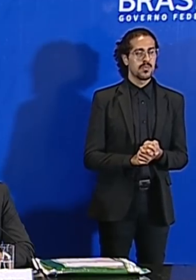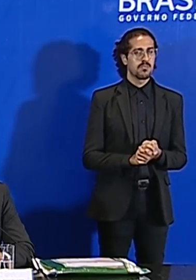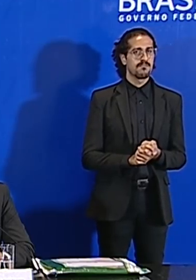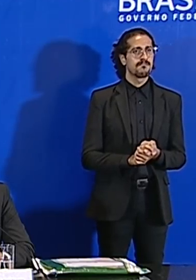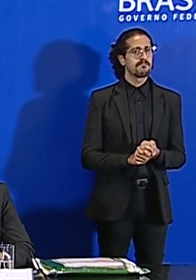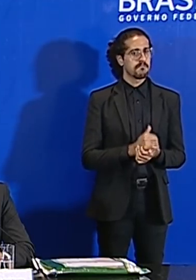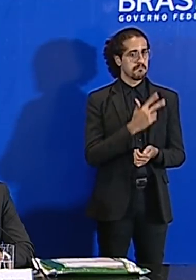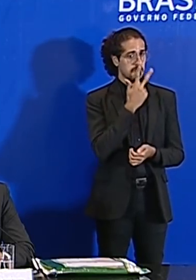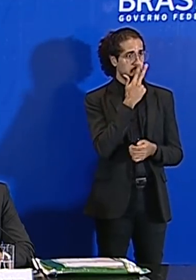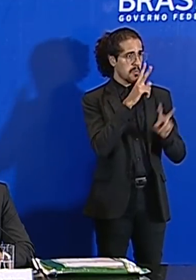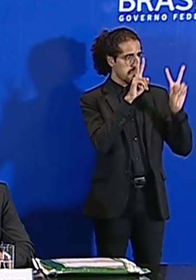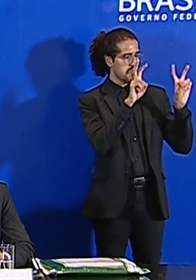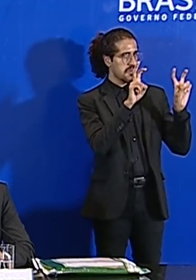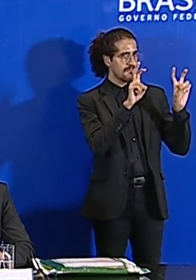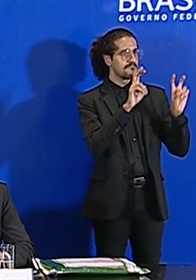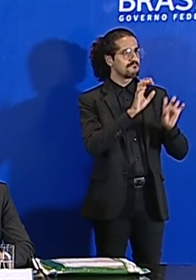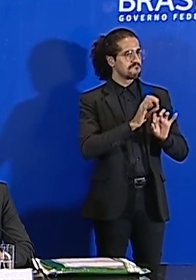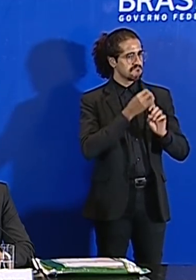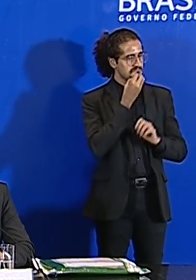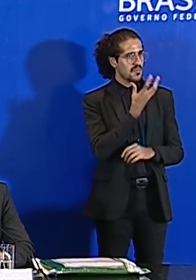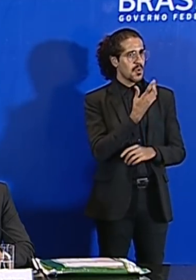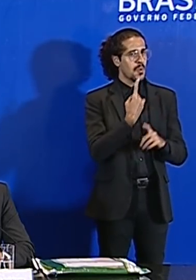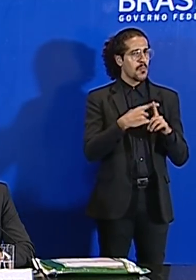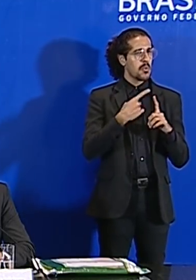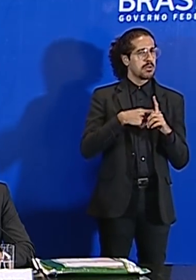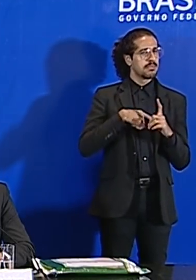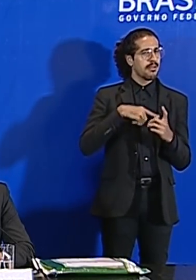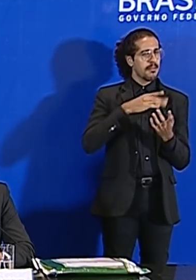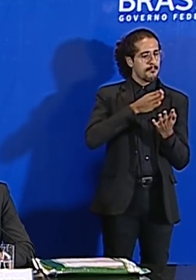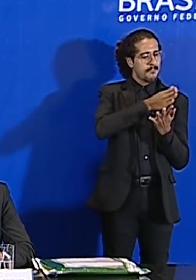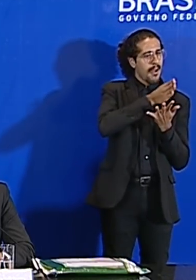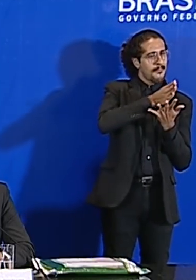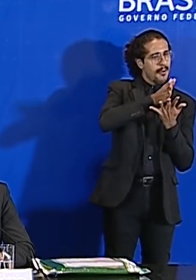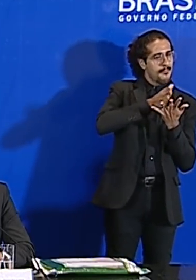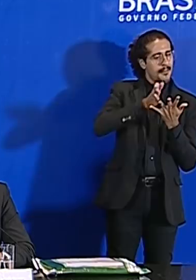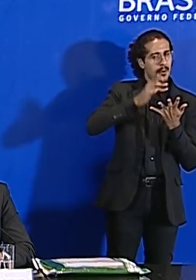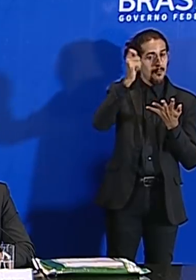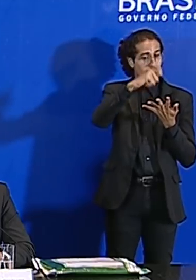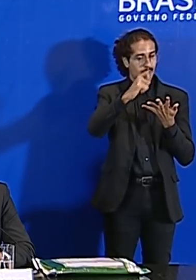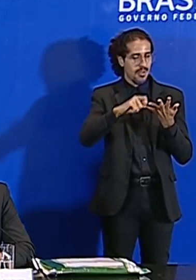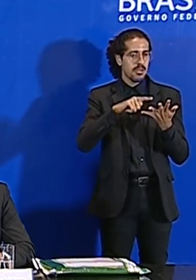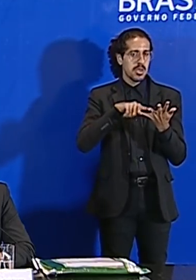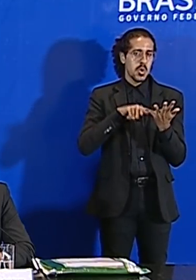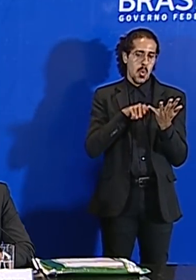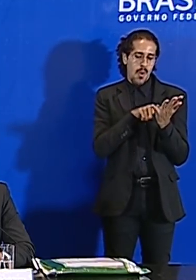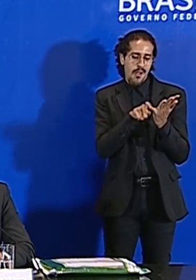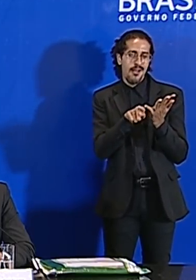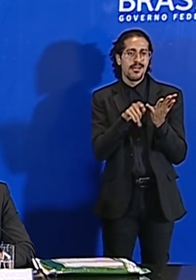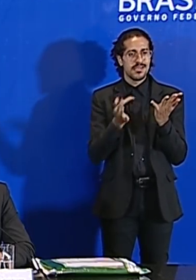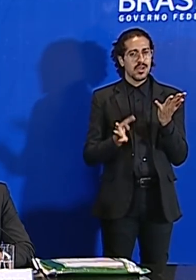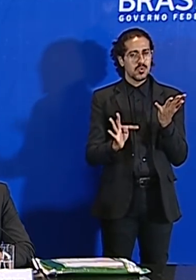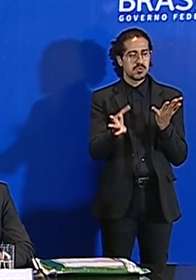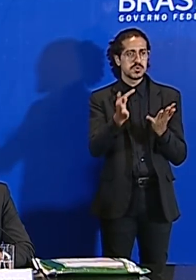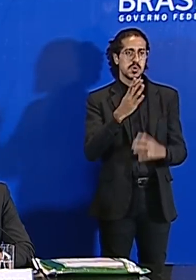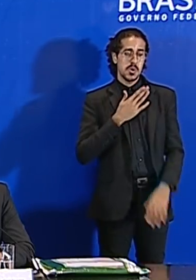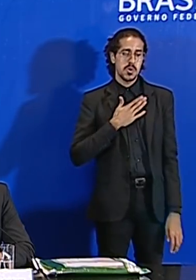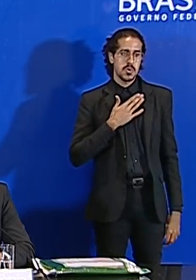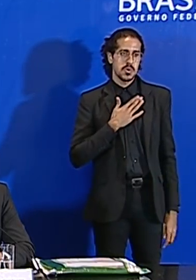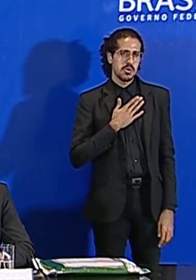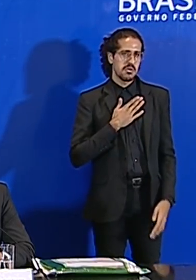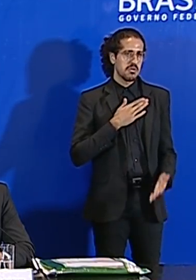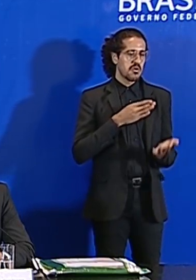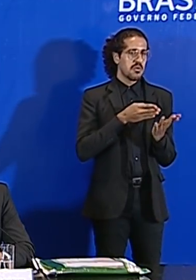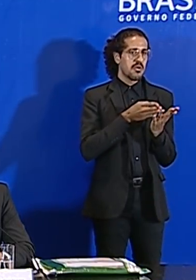Eu achei muito bom o tema, eu gostei do tema, porque tinha várias possibilidades, né? Eu iria para o lado da tecnologia. Eu talvez nem falasse